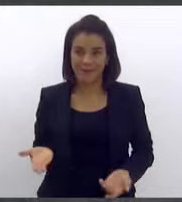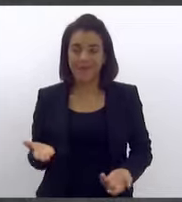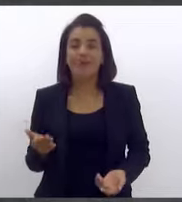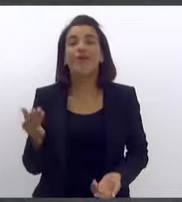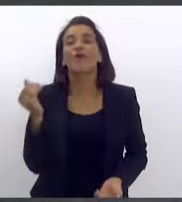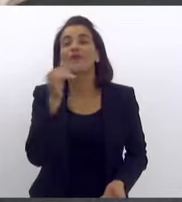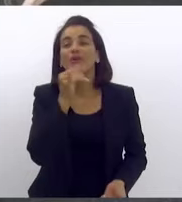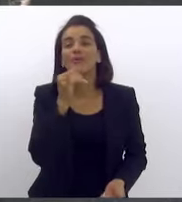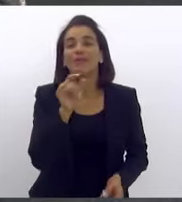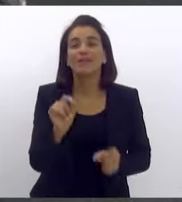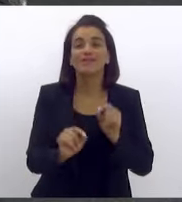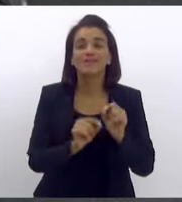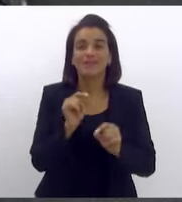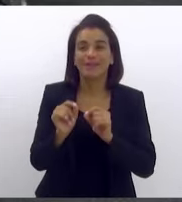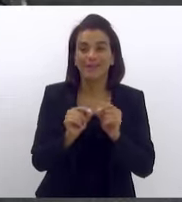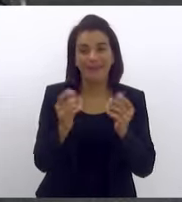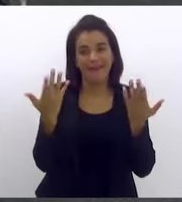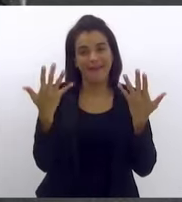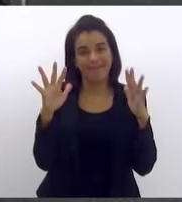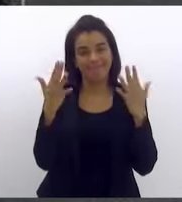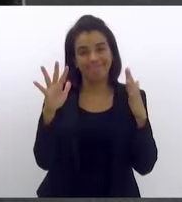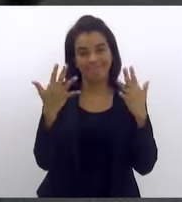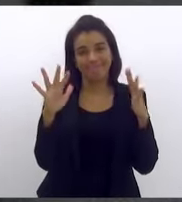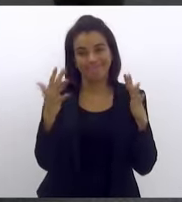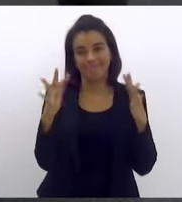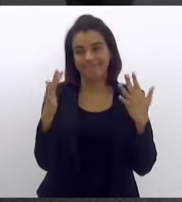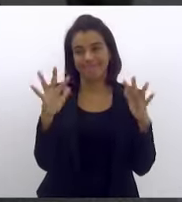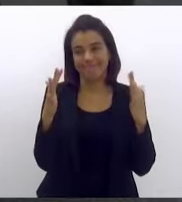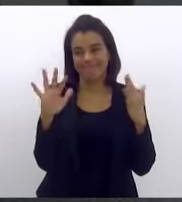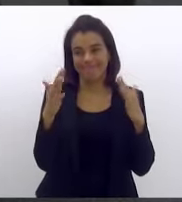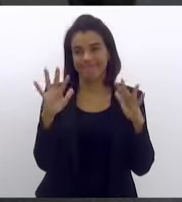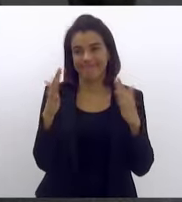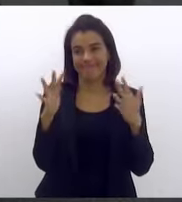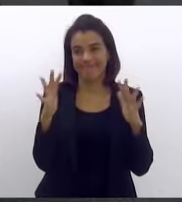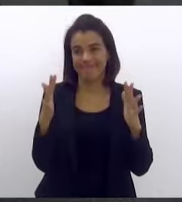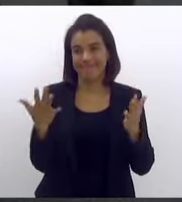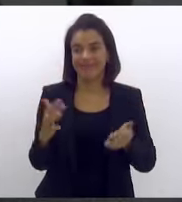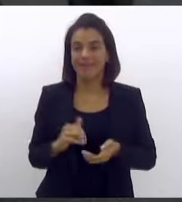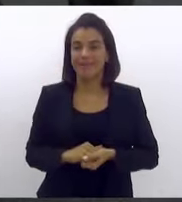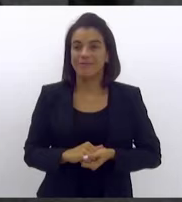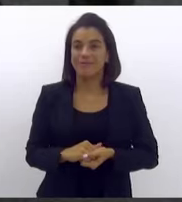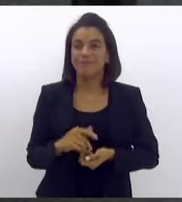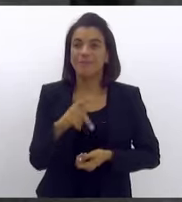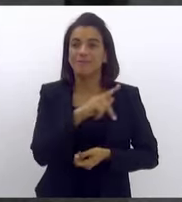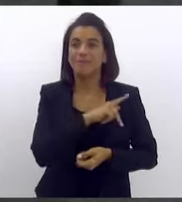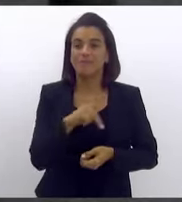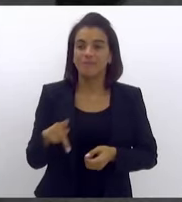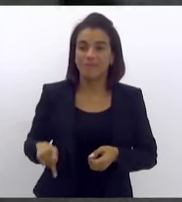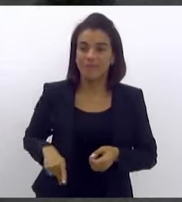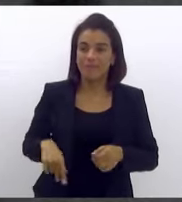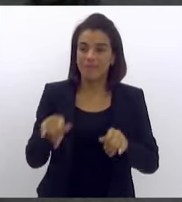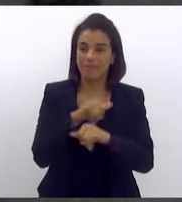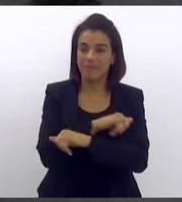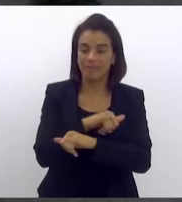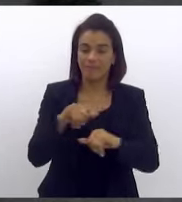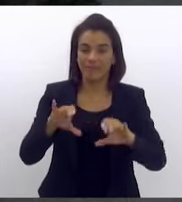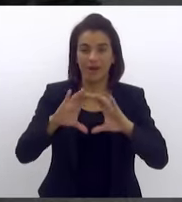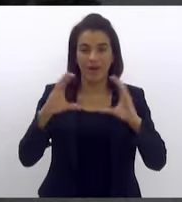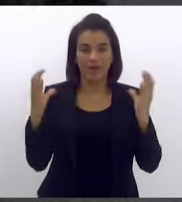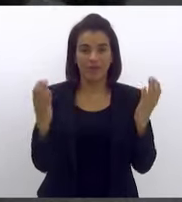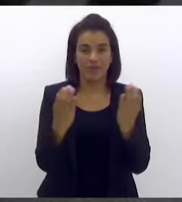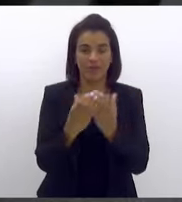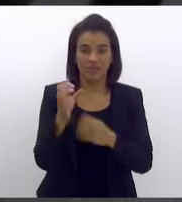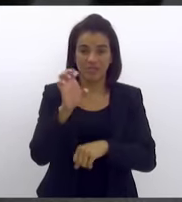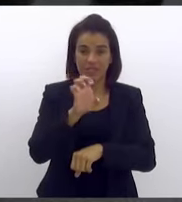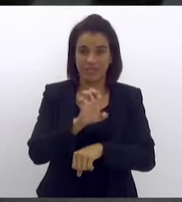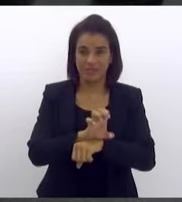quê, né? É aplaudir, não posso deixar de fazer isso. Presidente, só anunciar que a nossa conferência estadual